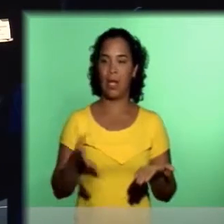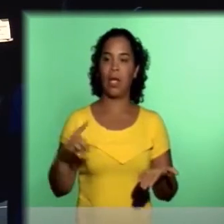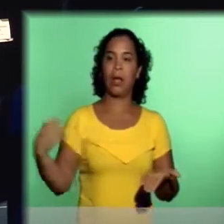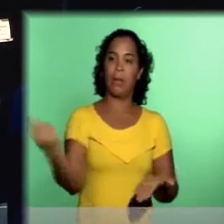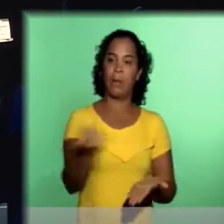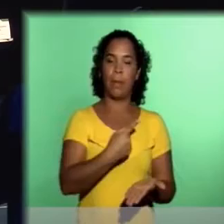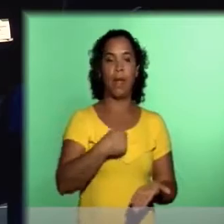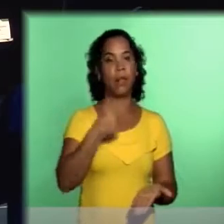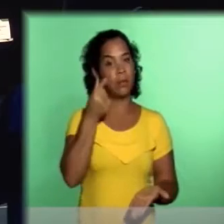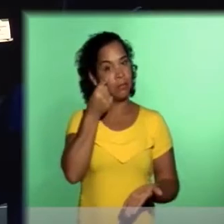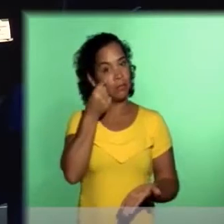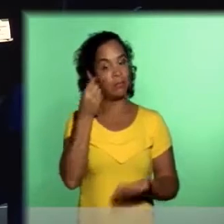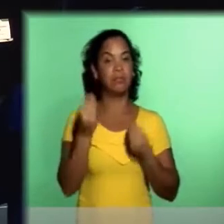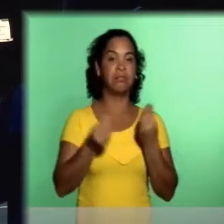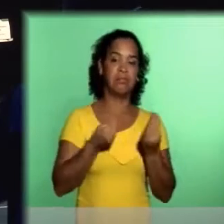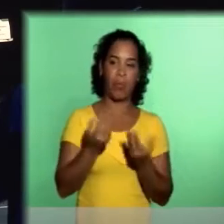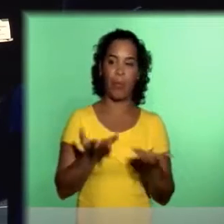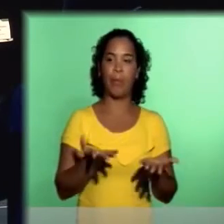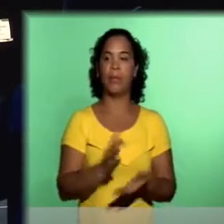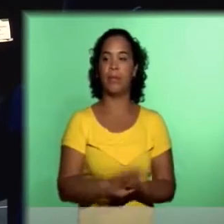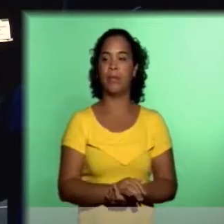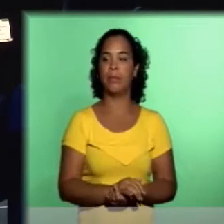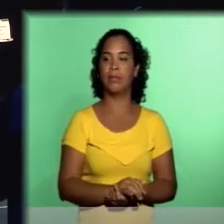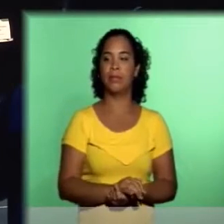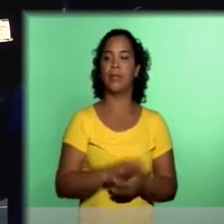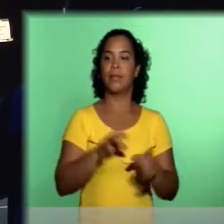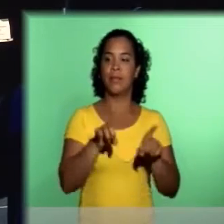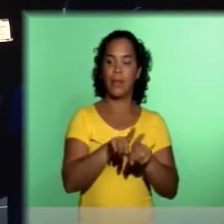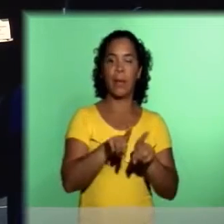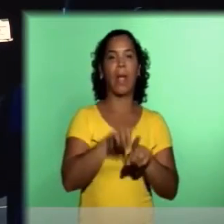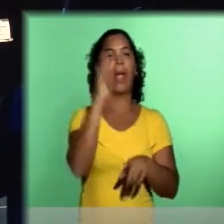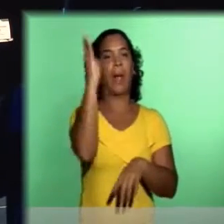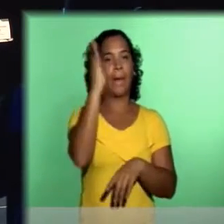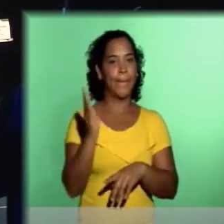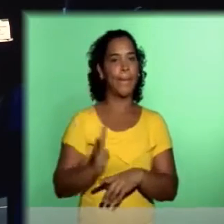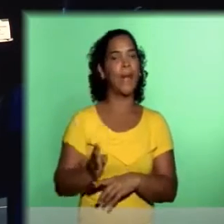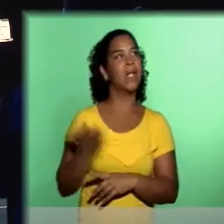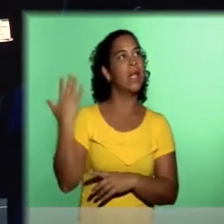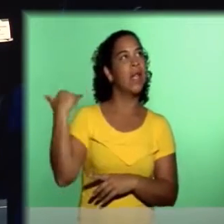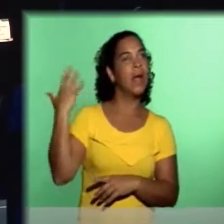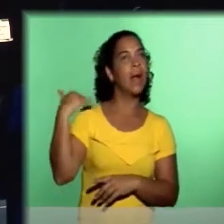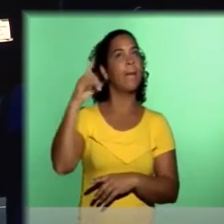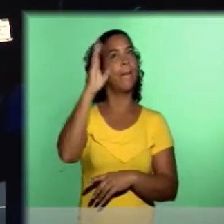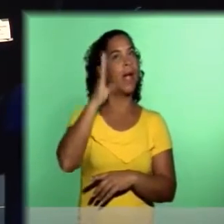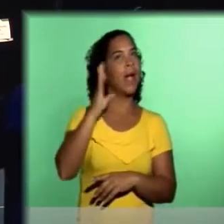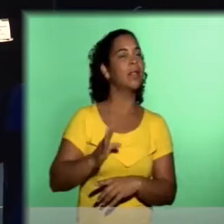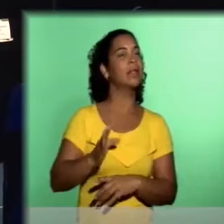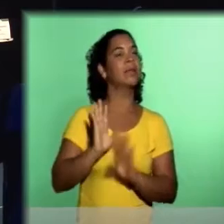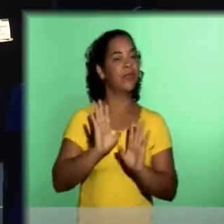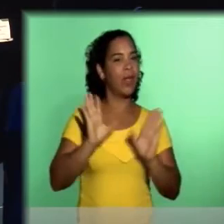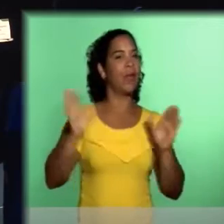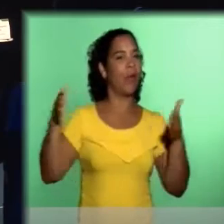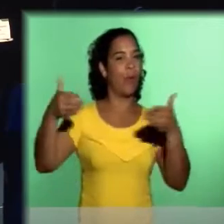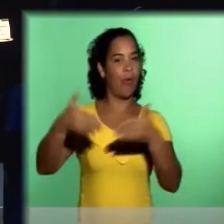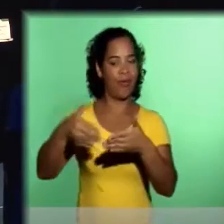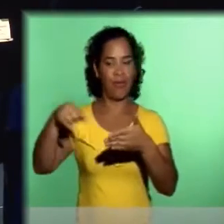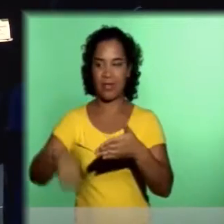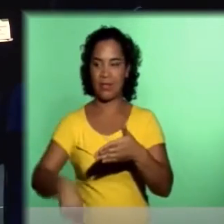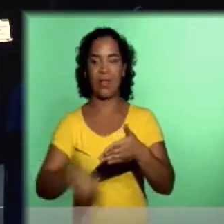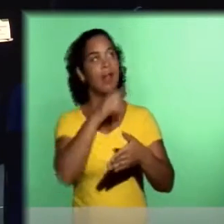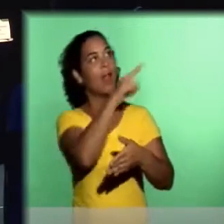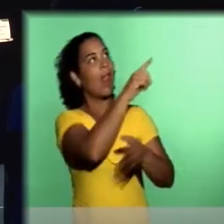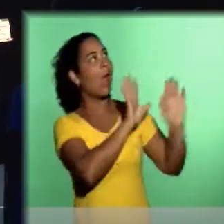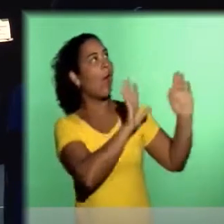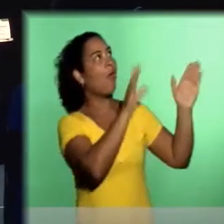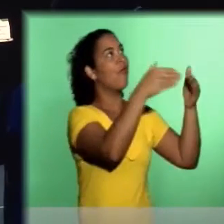em Jomtien, na Tailândia, né? E depois o Brasil também, na época, fez a sua conferência, na época que eu estava